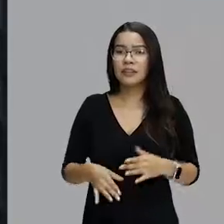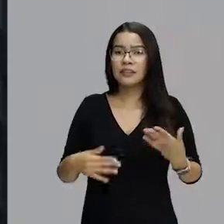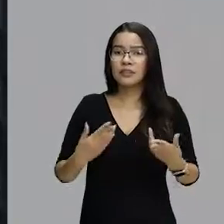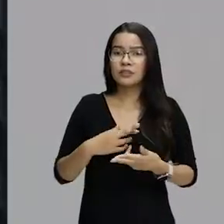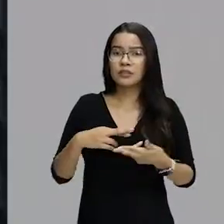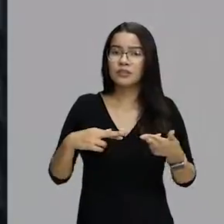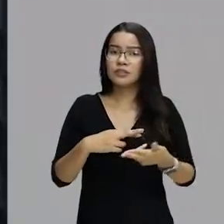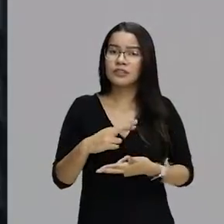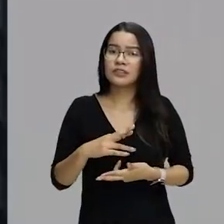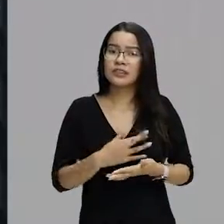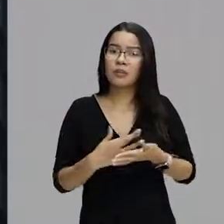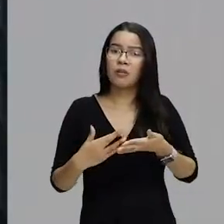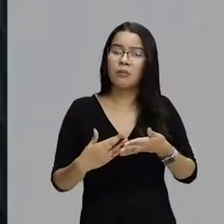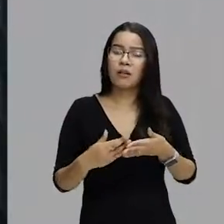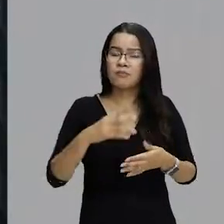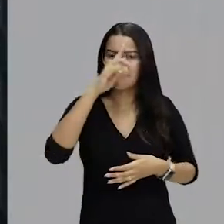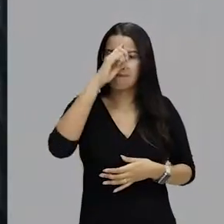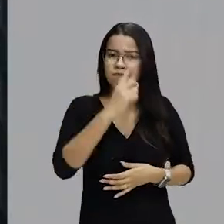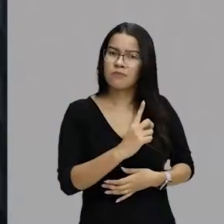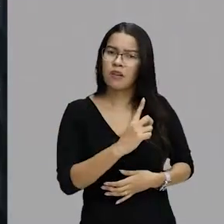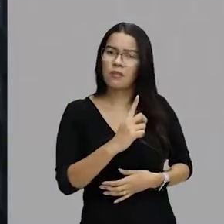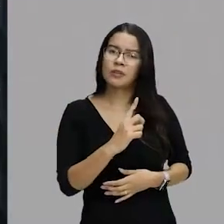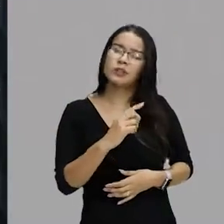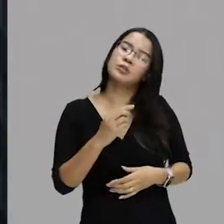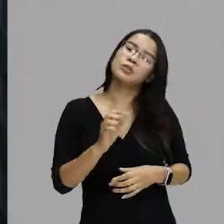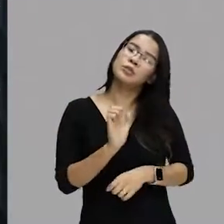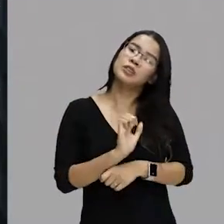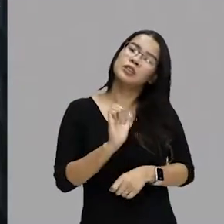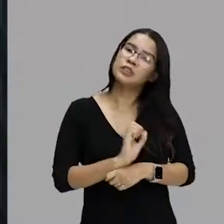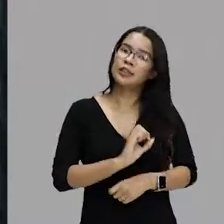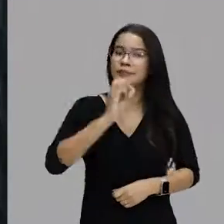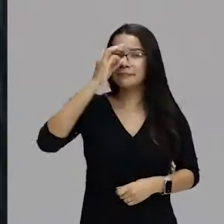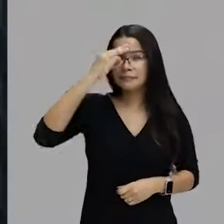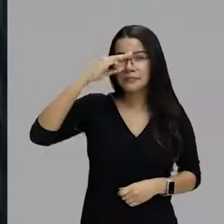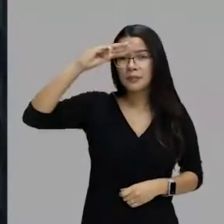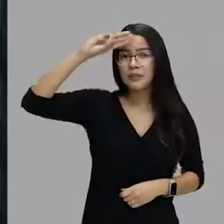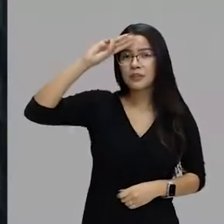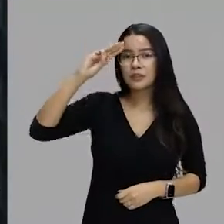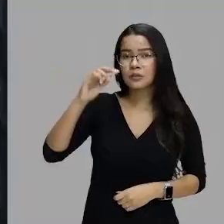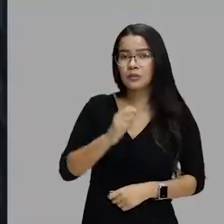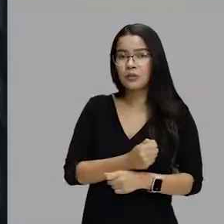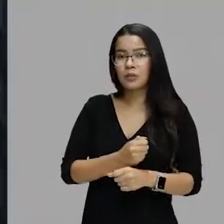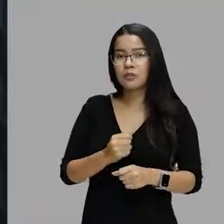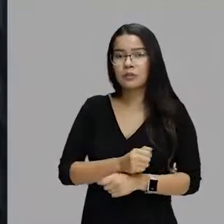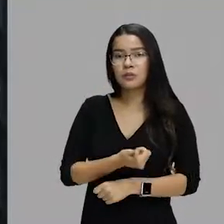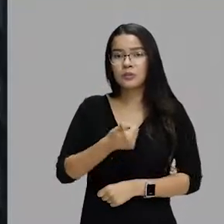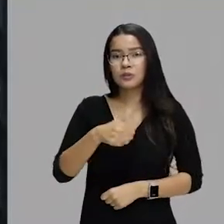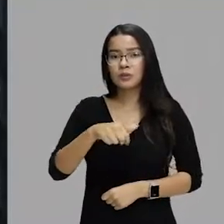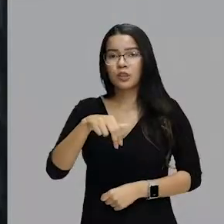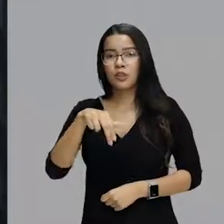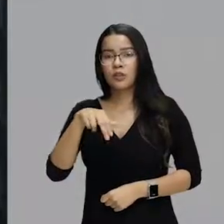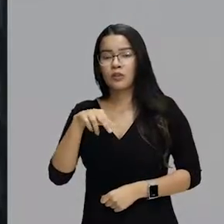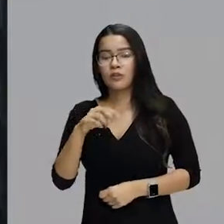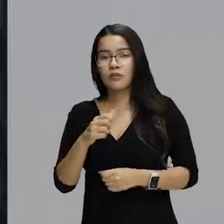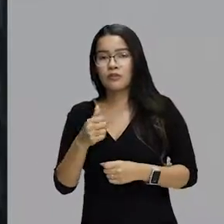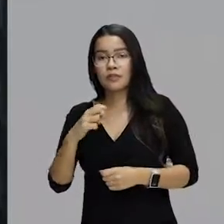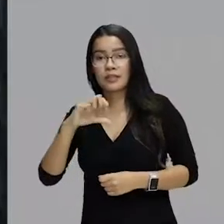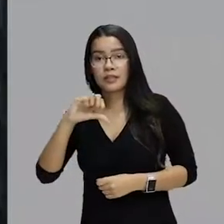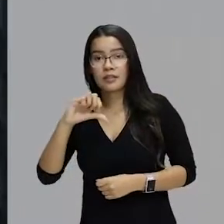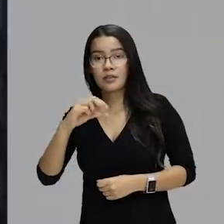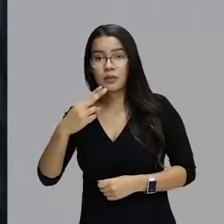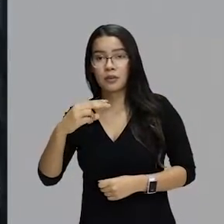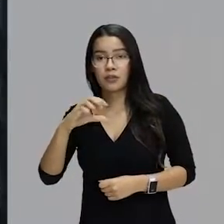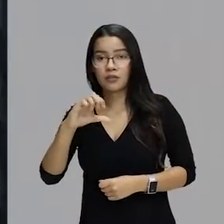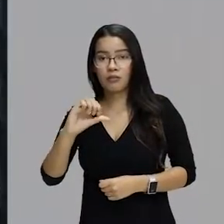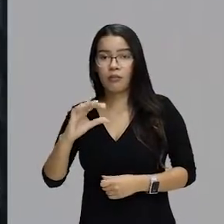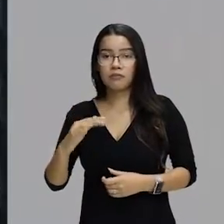vão assumir o comando do Estado cubano em 59. Em 1959, você tem os revolucionários assumindo